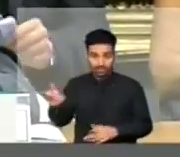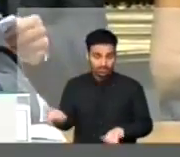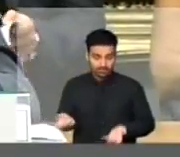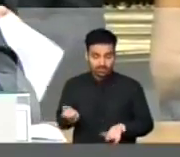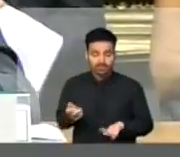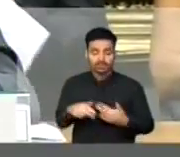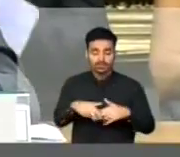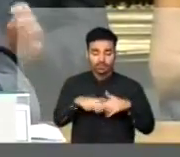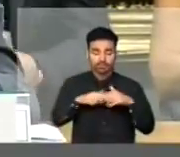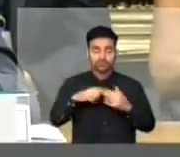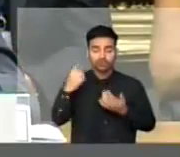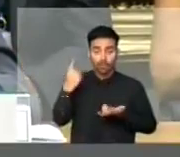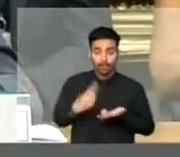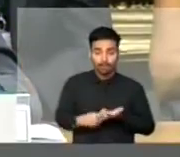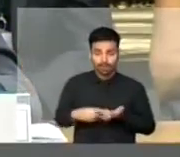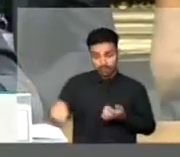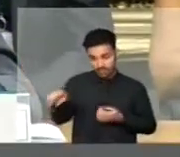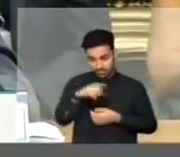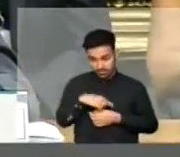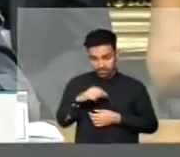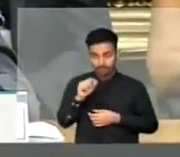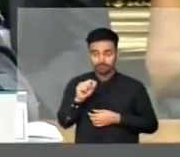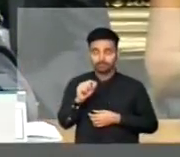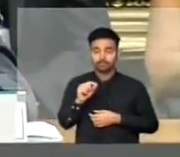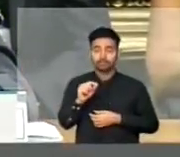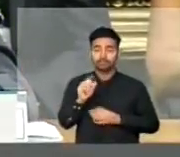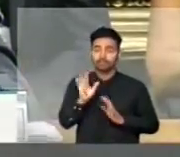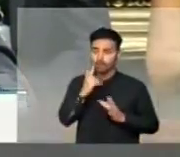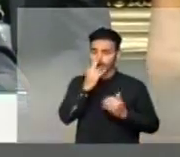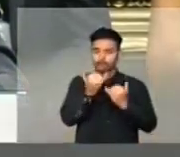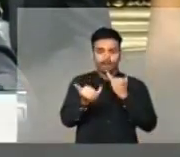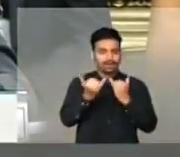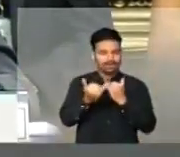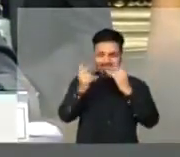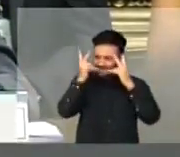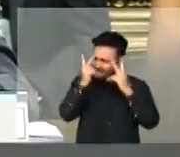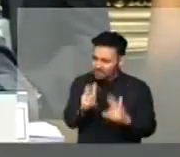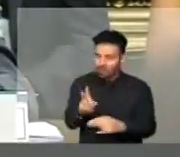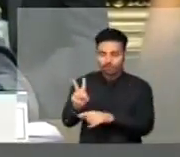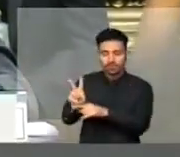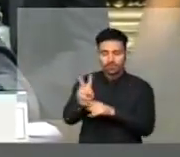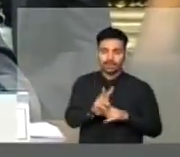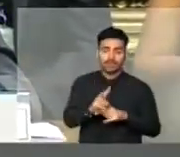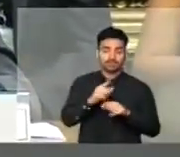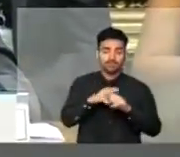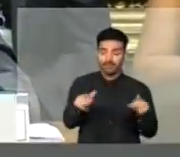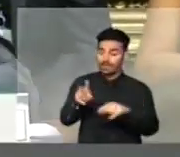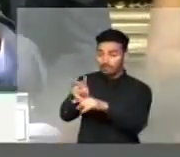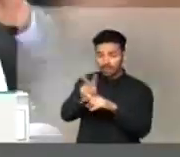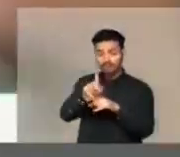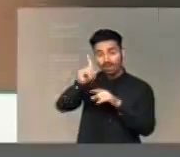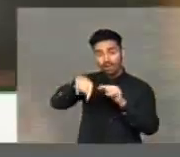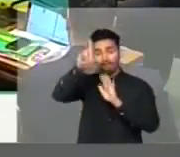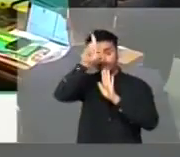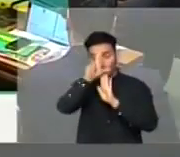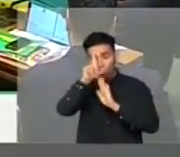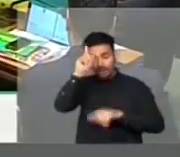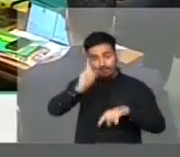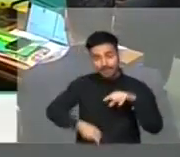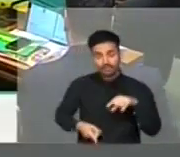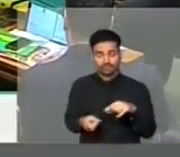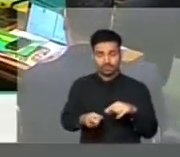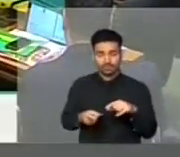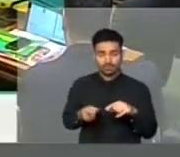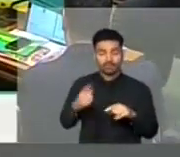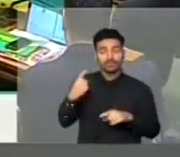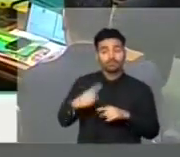compromissos financeiros efetuados se assemelham às operações de crédito proibidas pela Lei de Responsabilidade Fiscal, porque